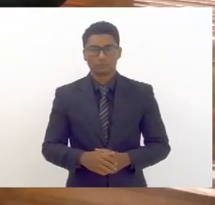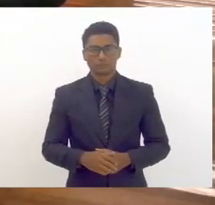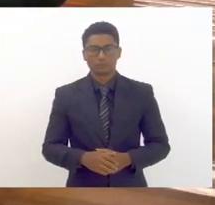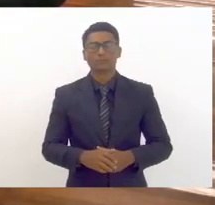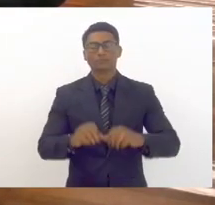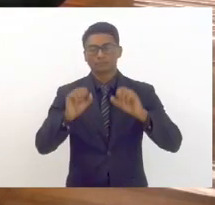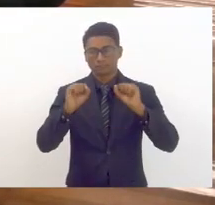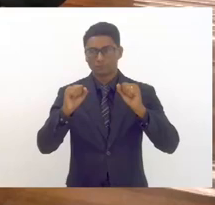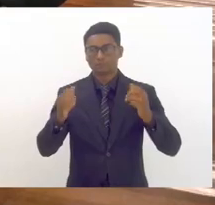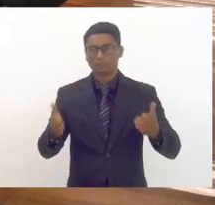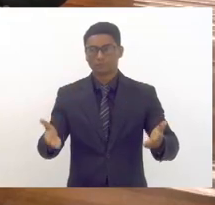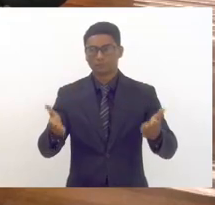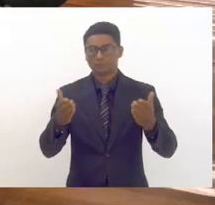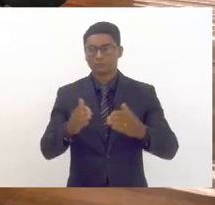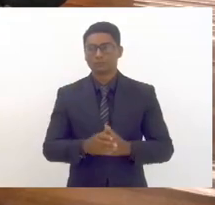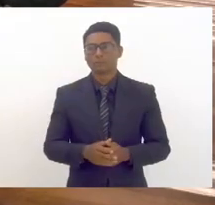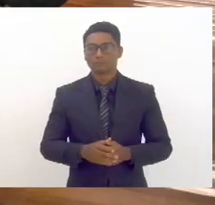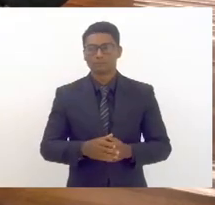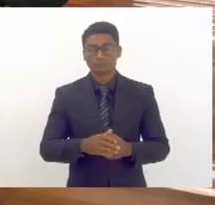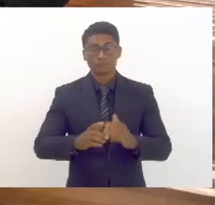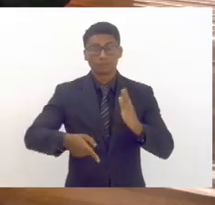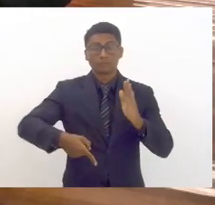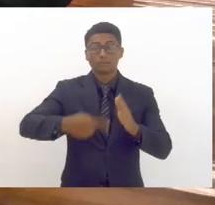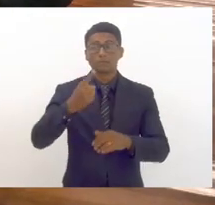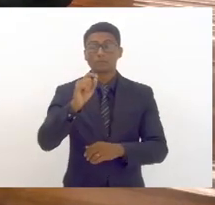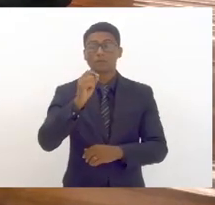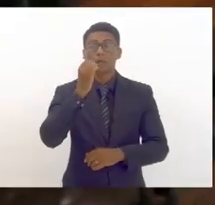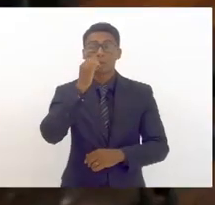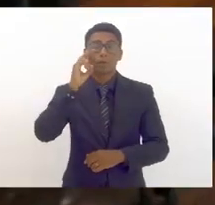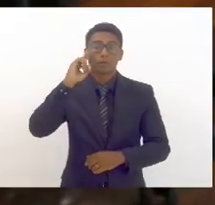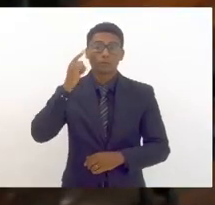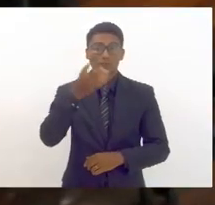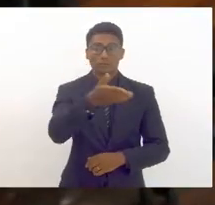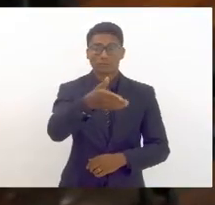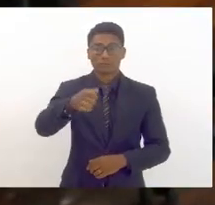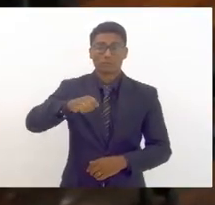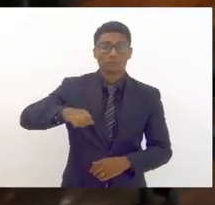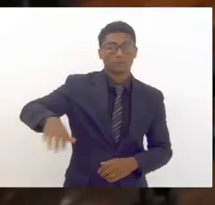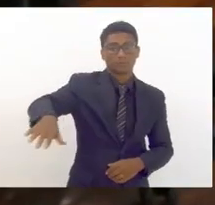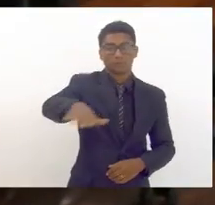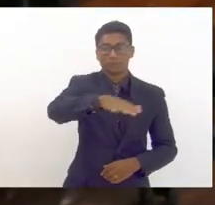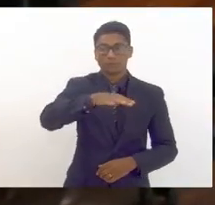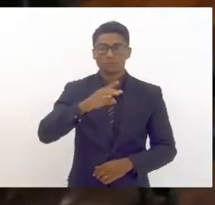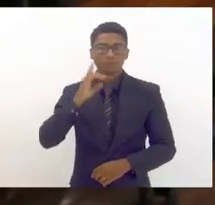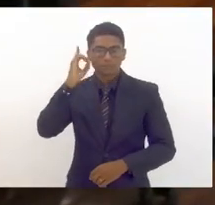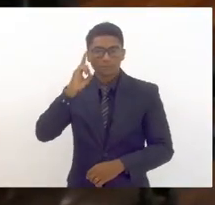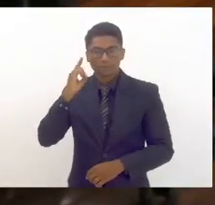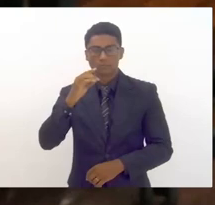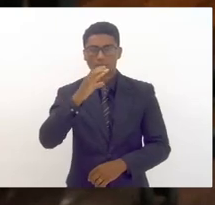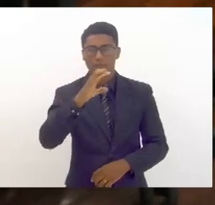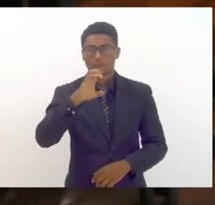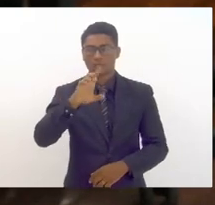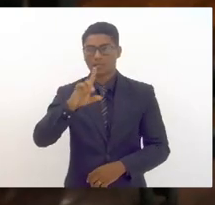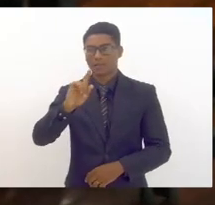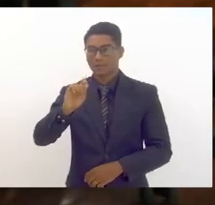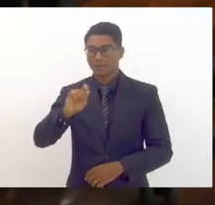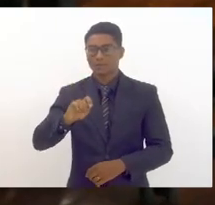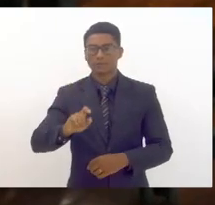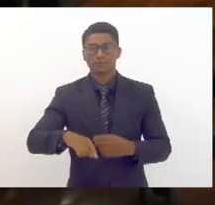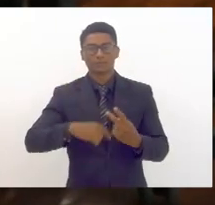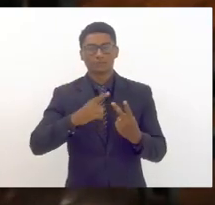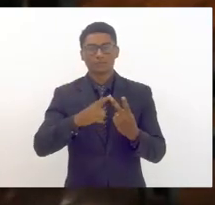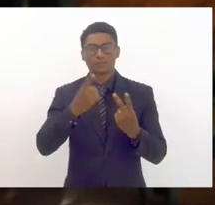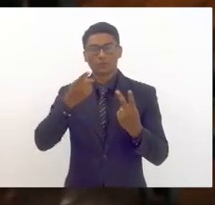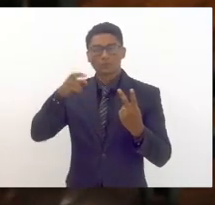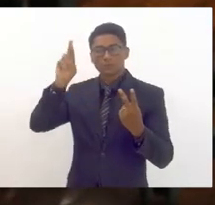Pode, por favor. Primeiramente, desejar aí bom dia a todos, deputada Célia Jordão, deputado